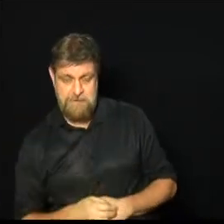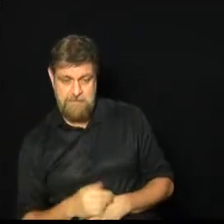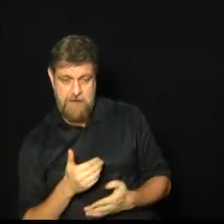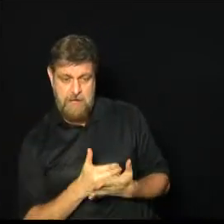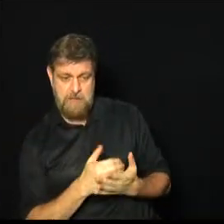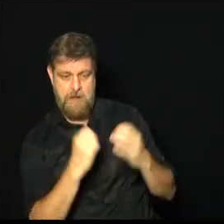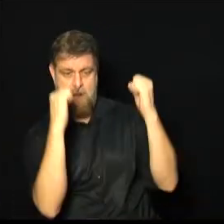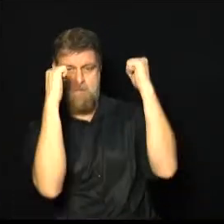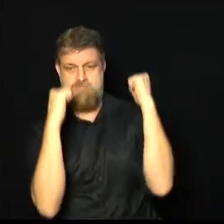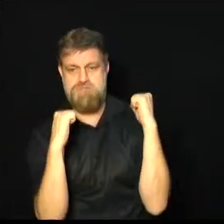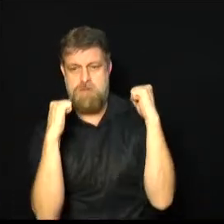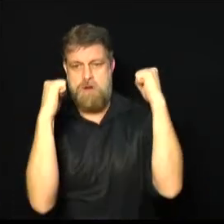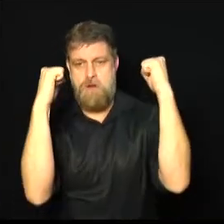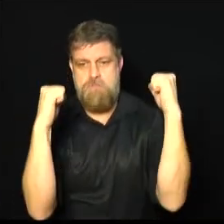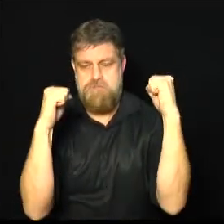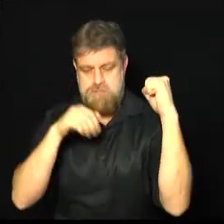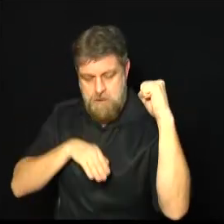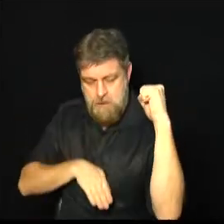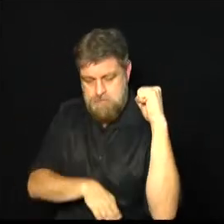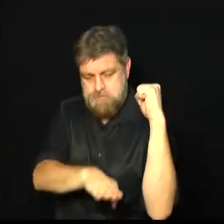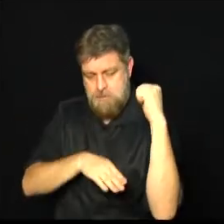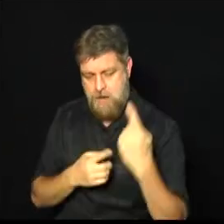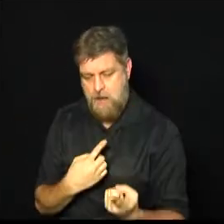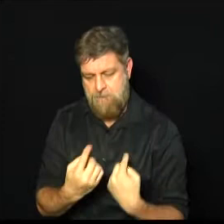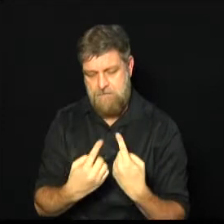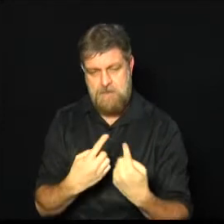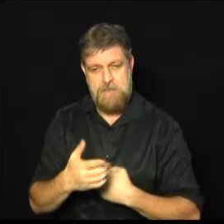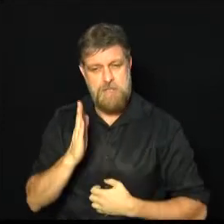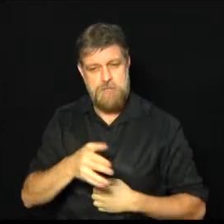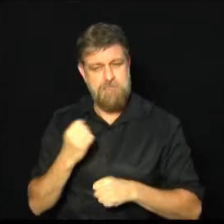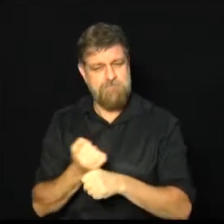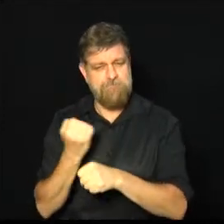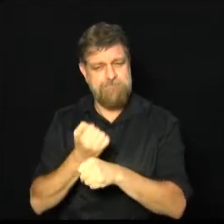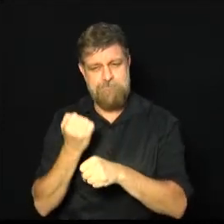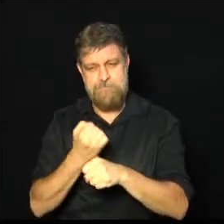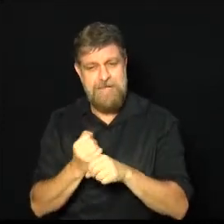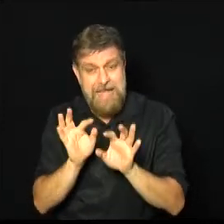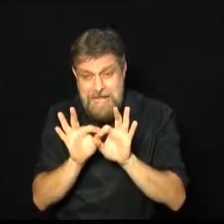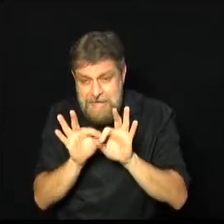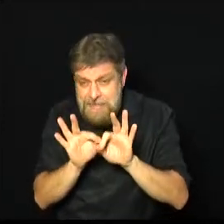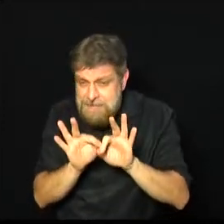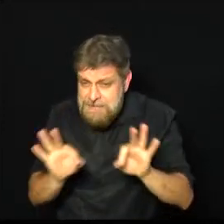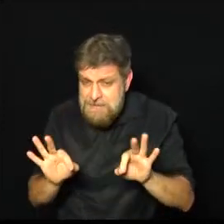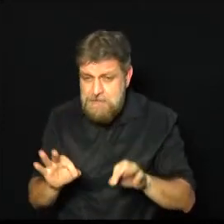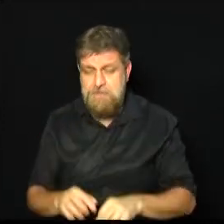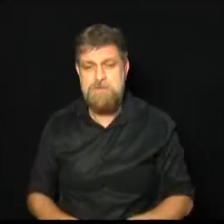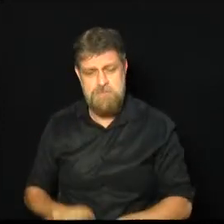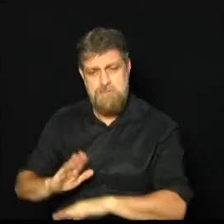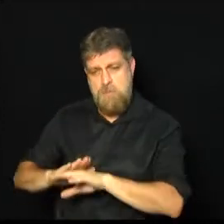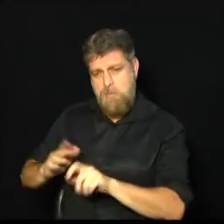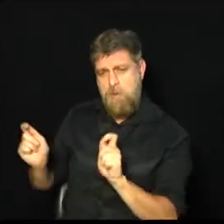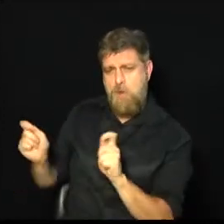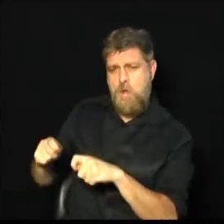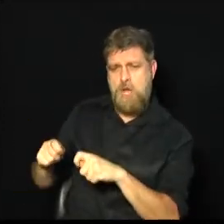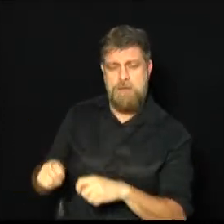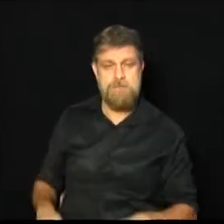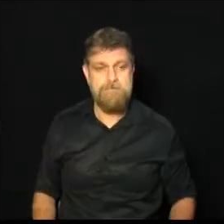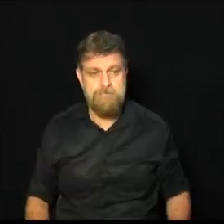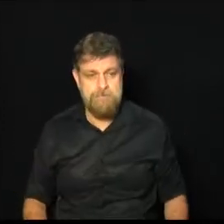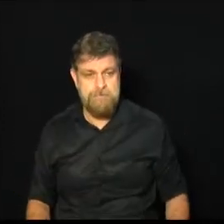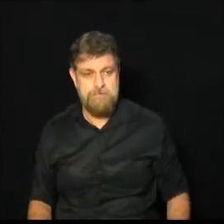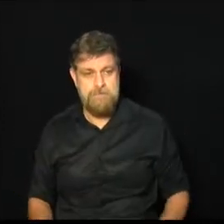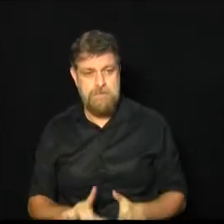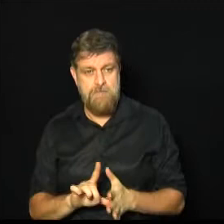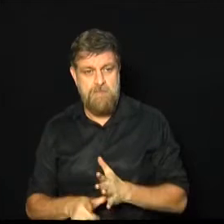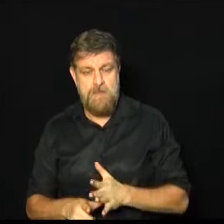vigas estão lá em cima da avenida. É uma construção até bem simples de ser feita. Aí,